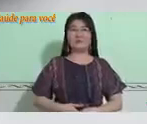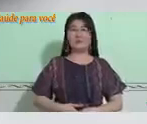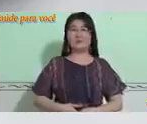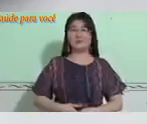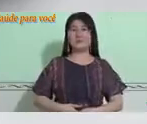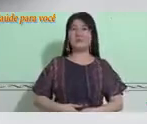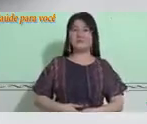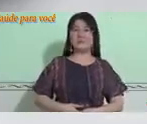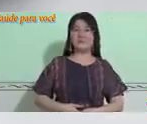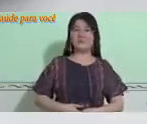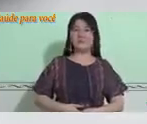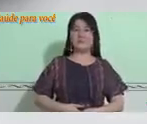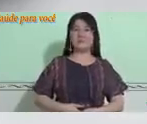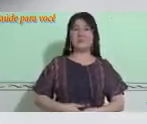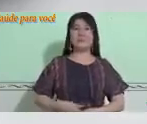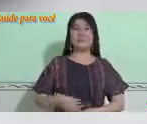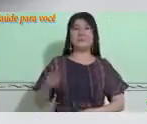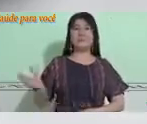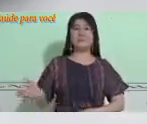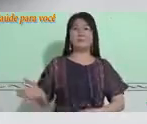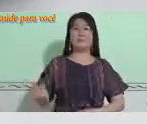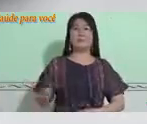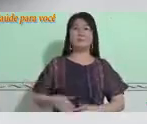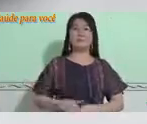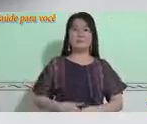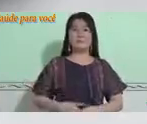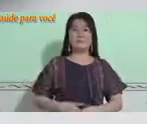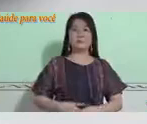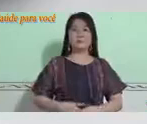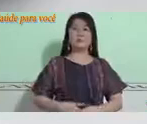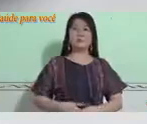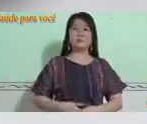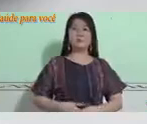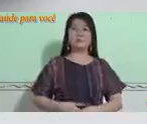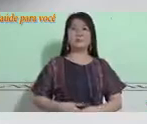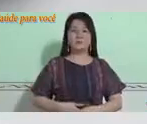é pequeno, como ocorre especialmente entre os vegetarianos,